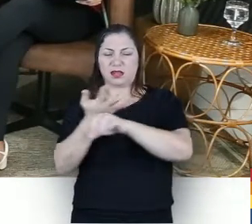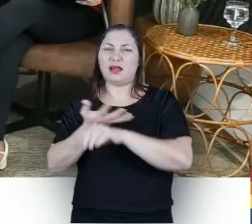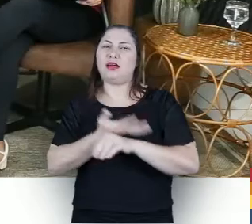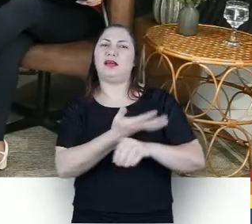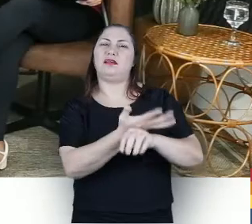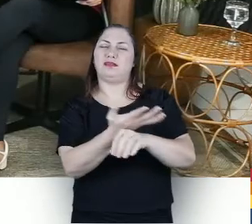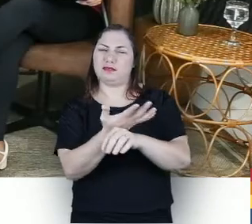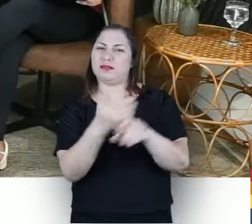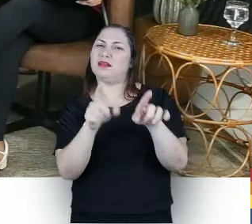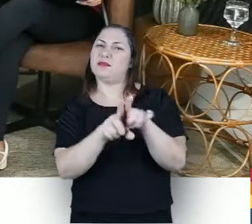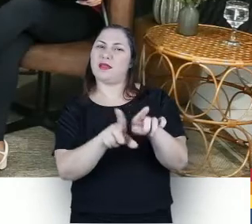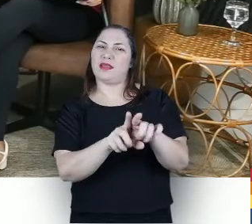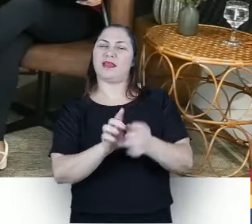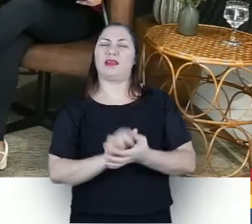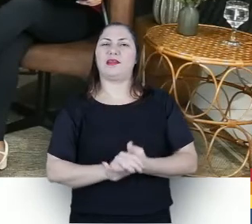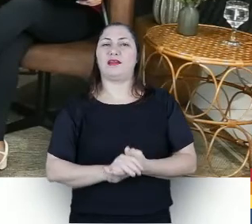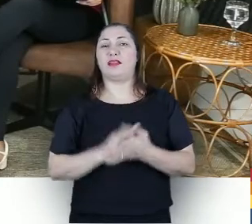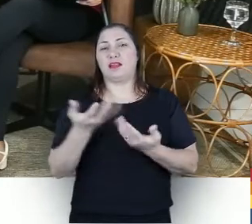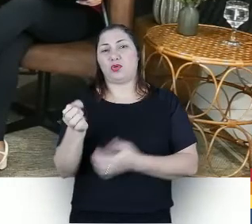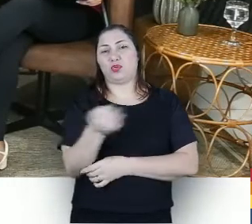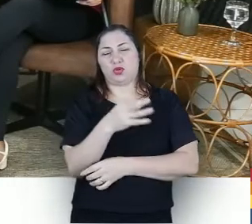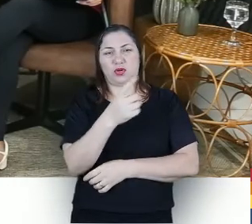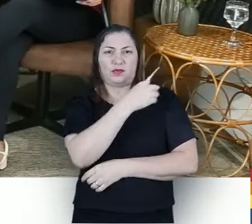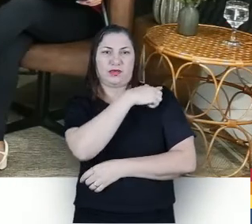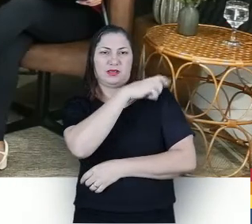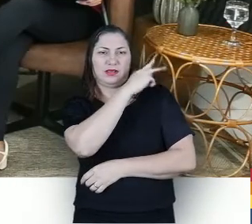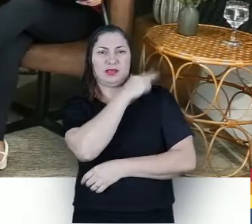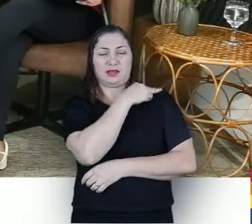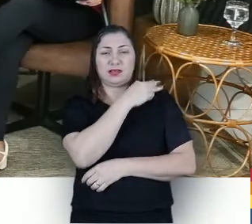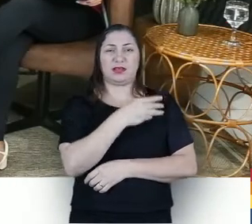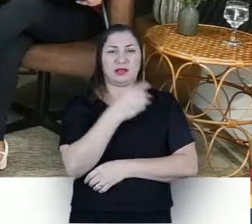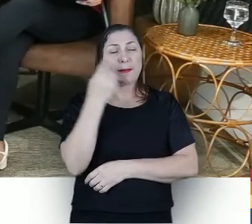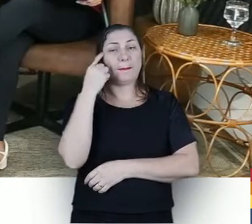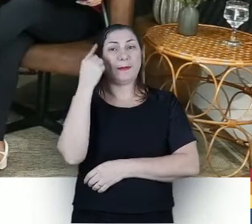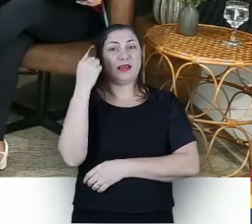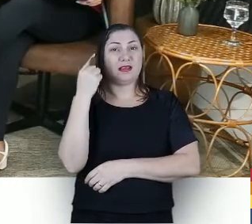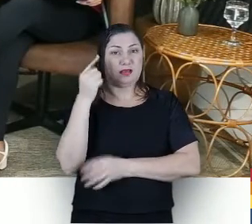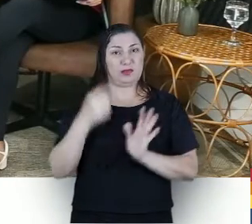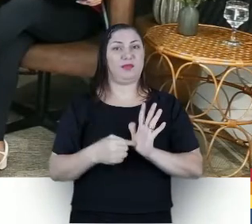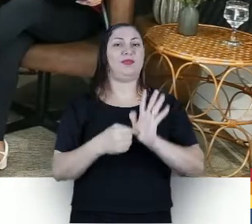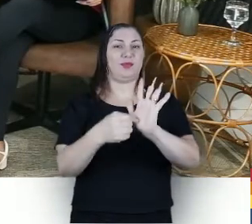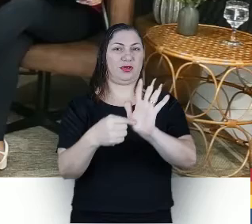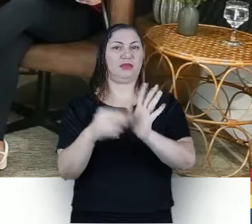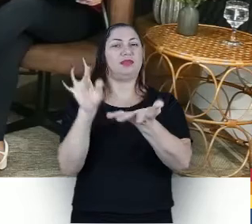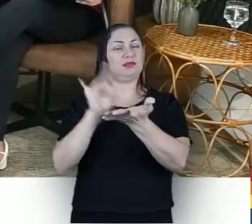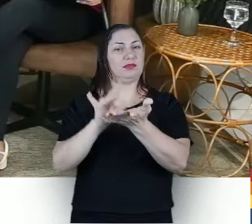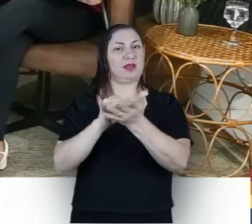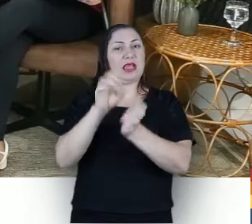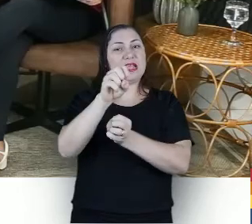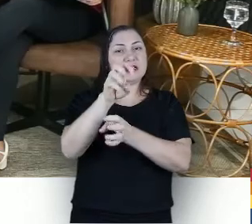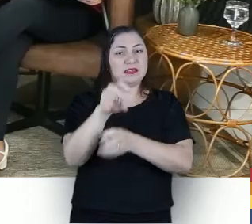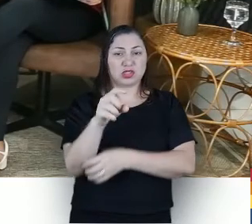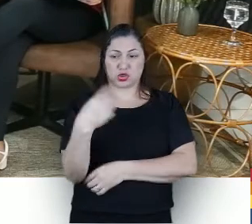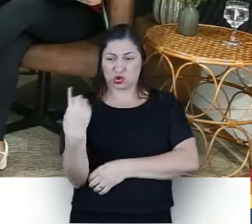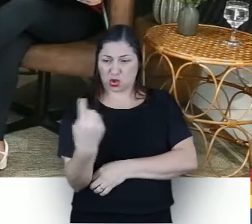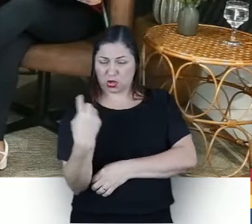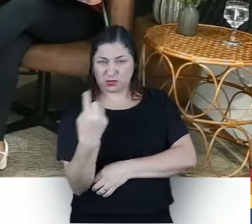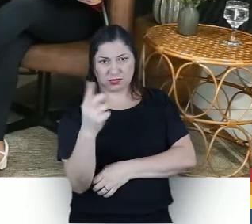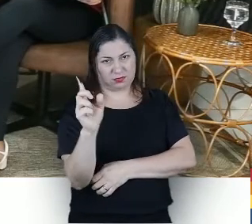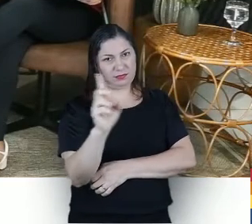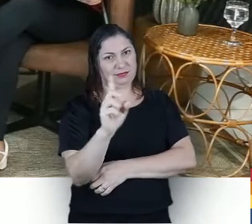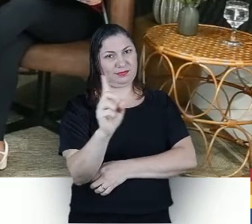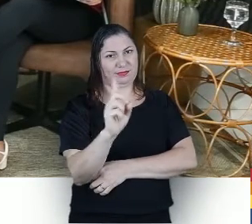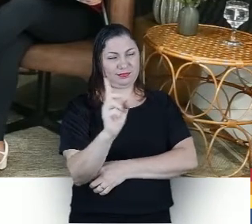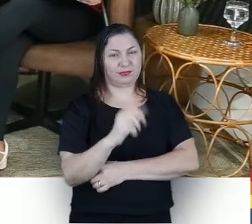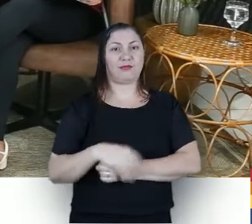precisa rodar por todas as áreas, que precisa estar em diálogo com outros professores, com os